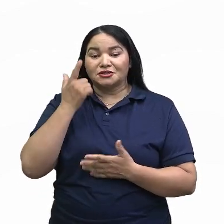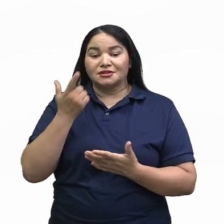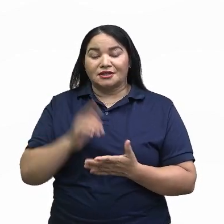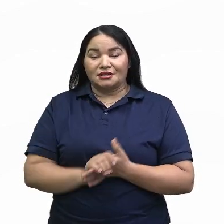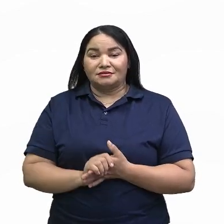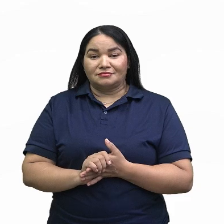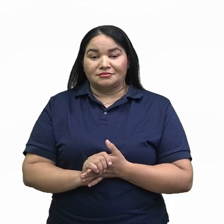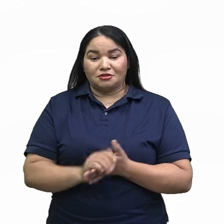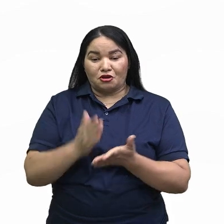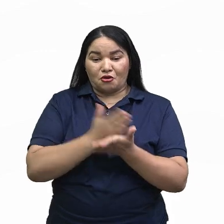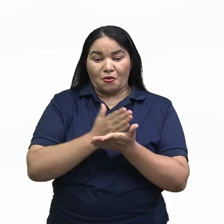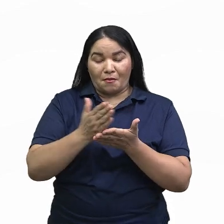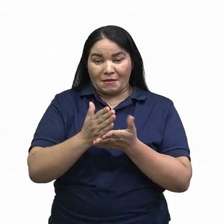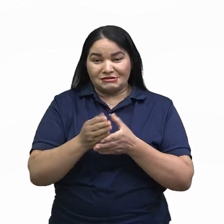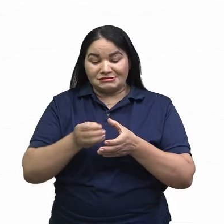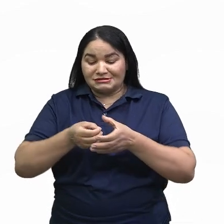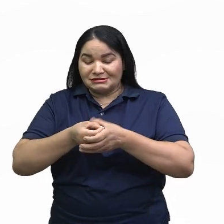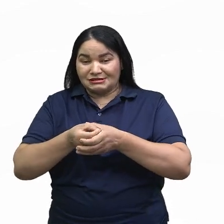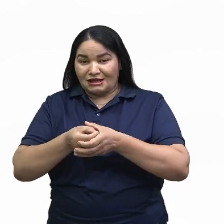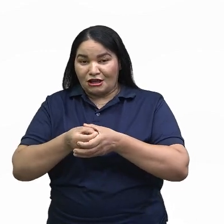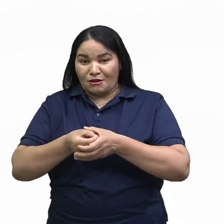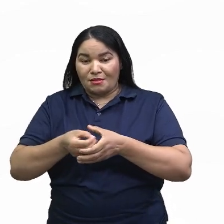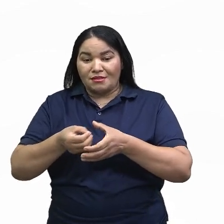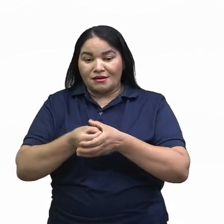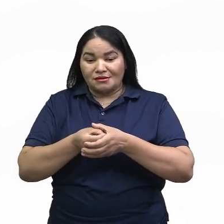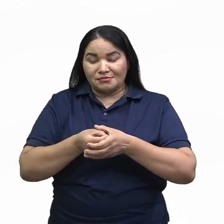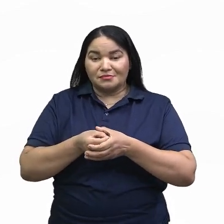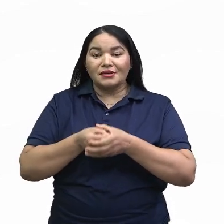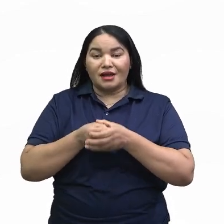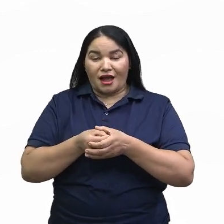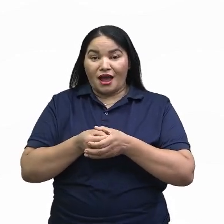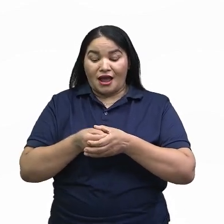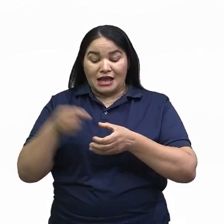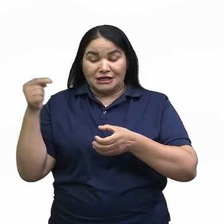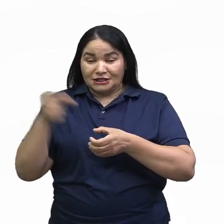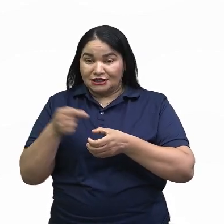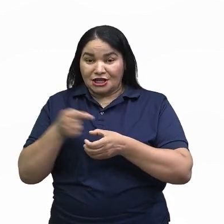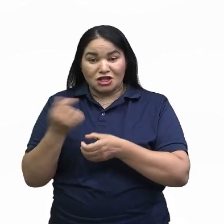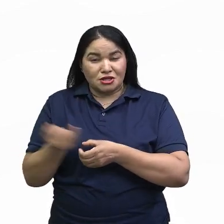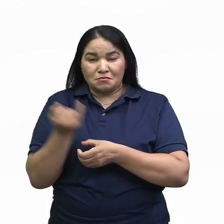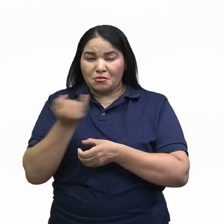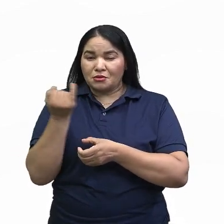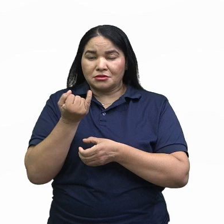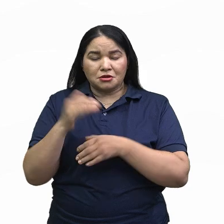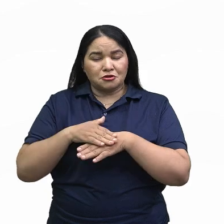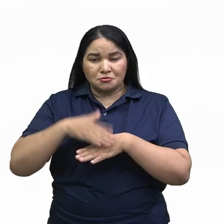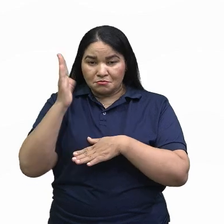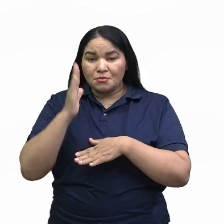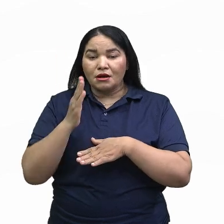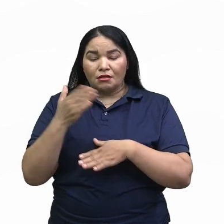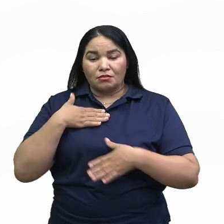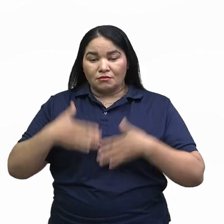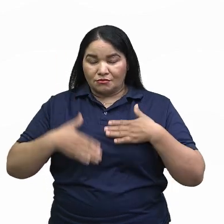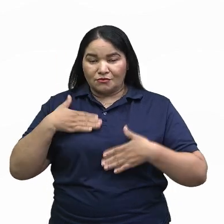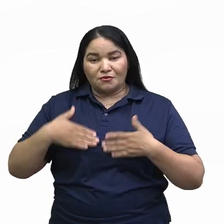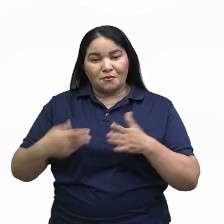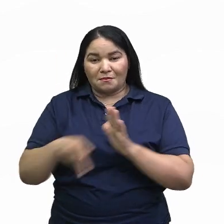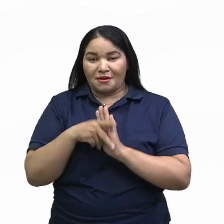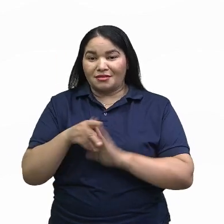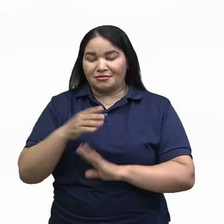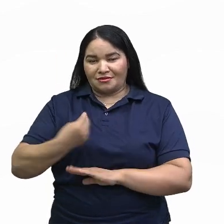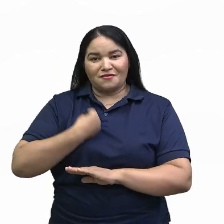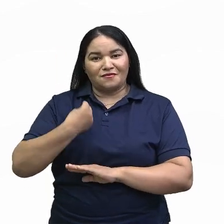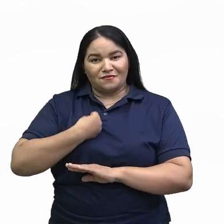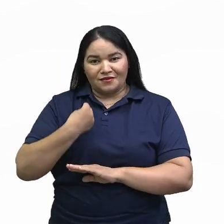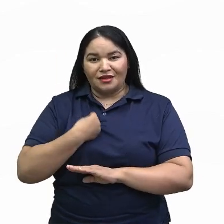Começando ali com a célula, nós temos essa unidade funcional, né? Essa unidade básica de um ser vivo, e